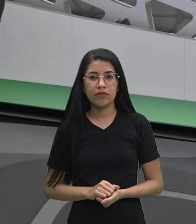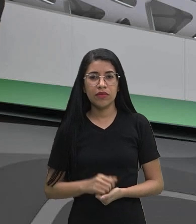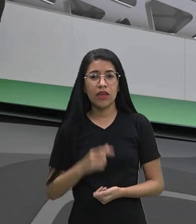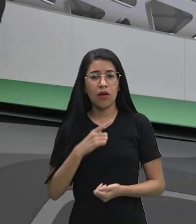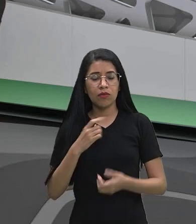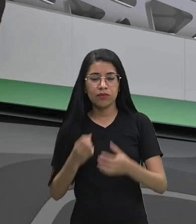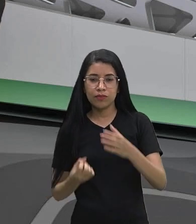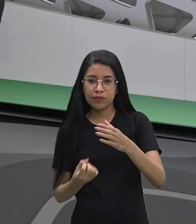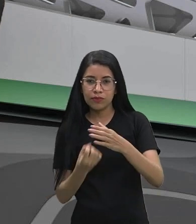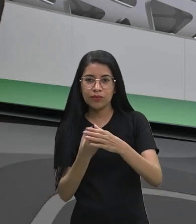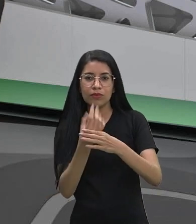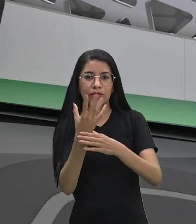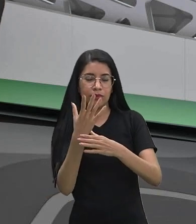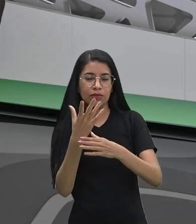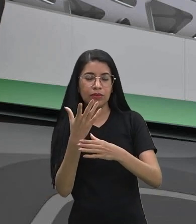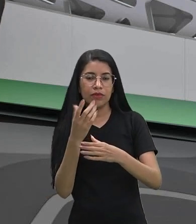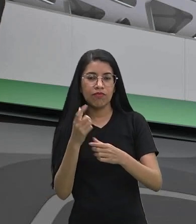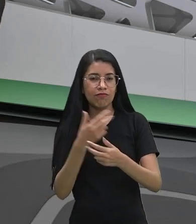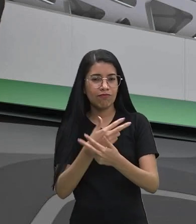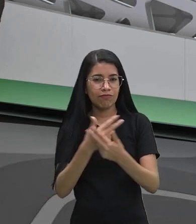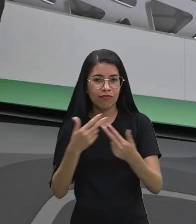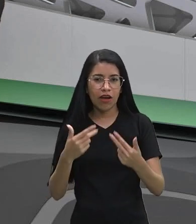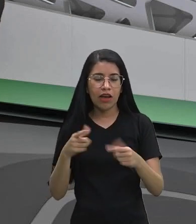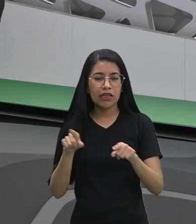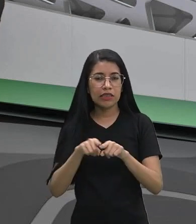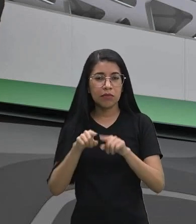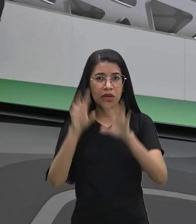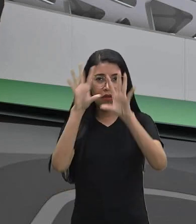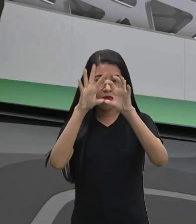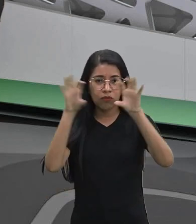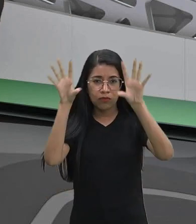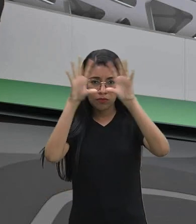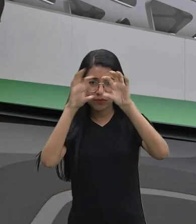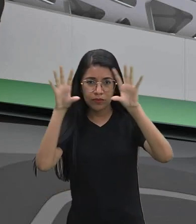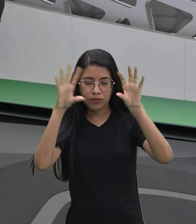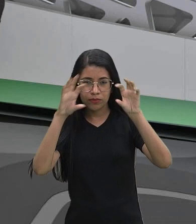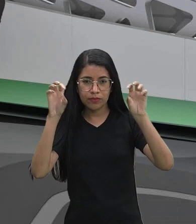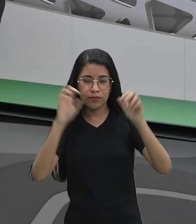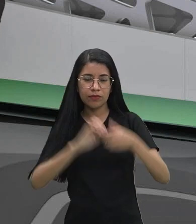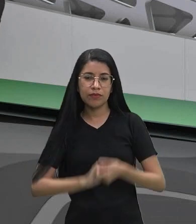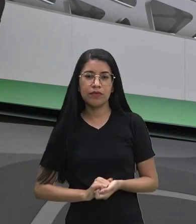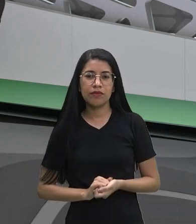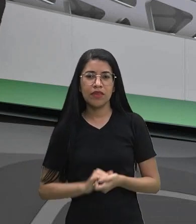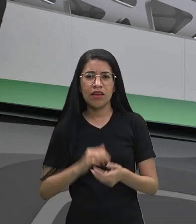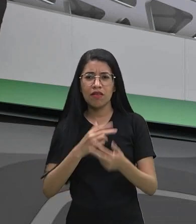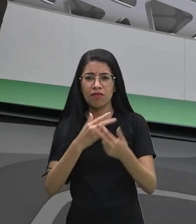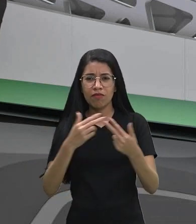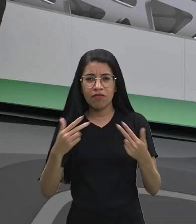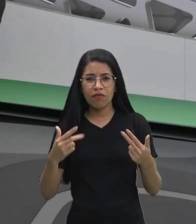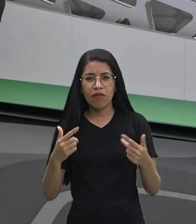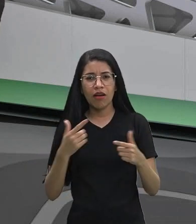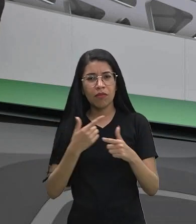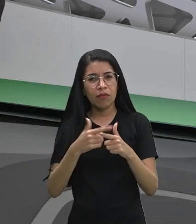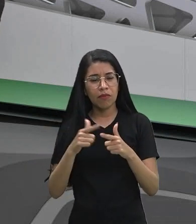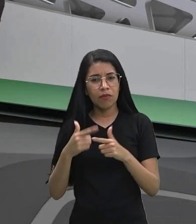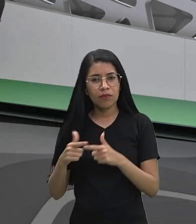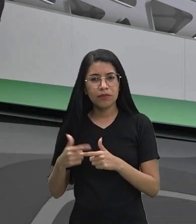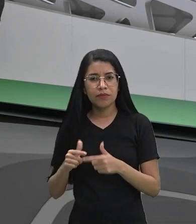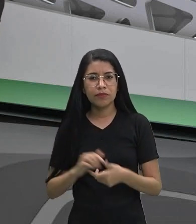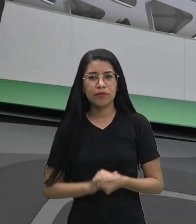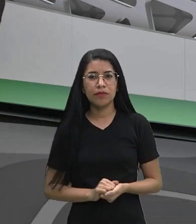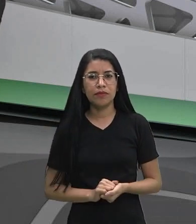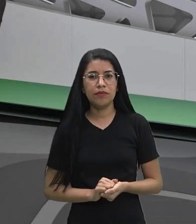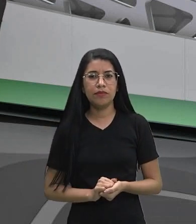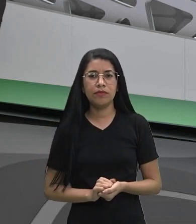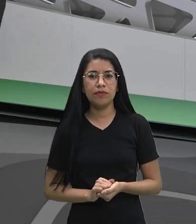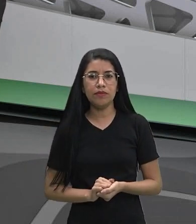erupções vulcânicas, com isso também muita fumaça, e aí a gente tinha vários outros, com essa fumaça, com a erupção vulcânica,